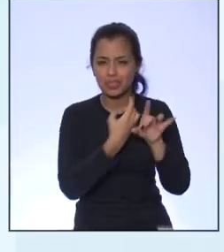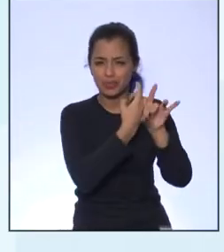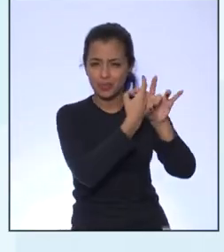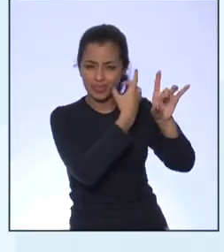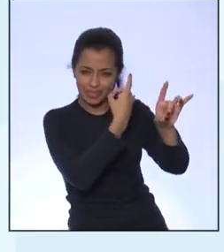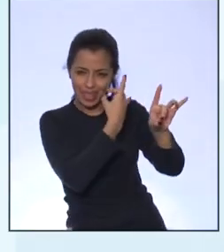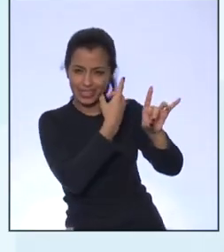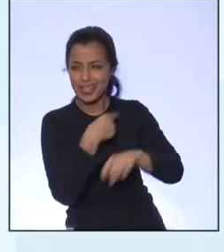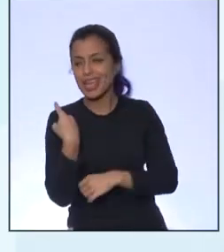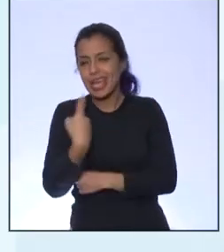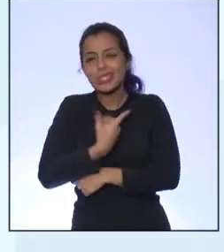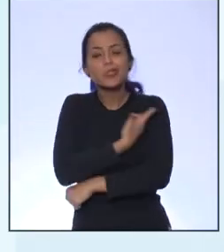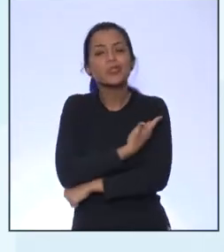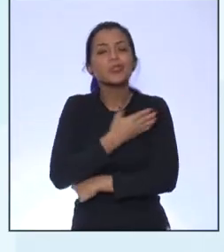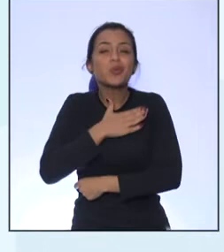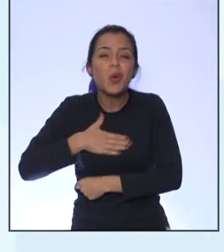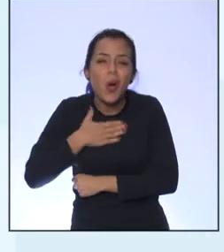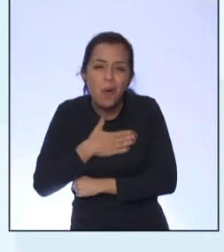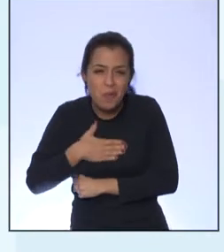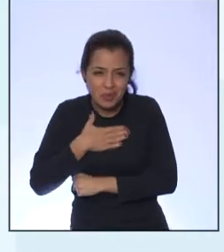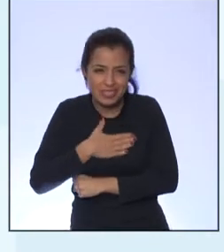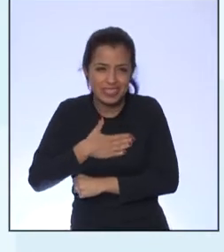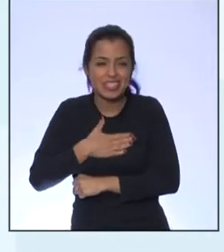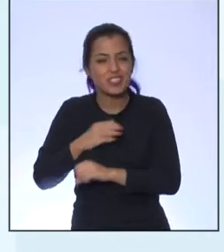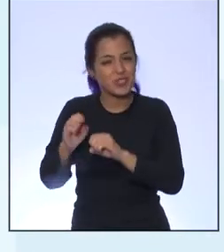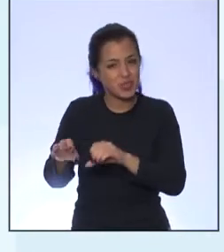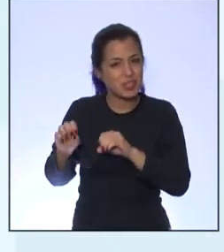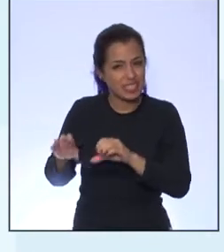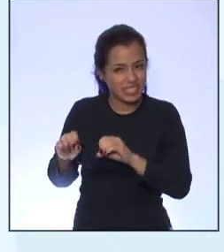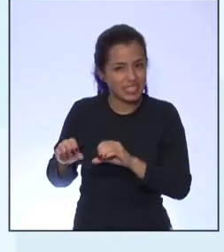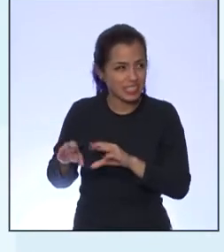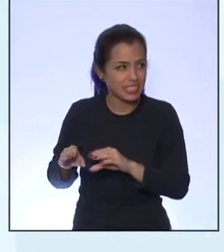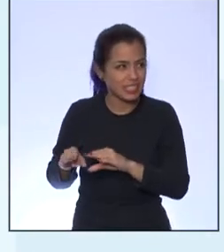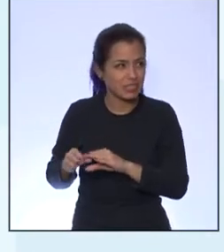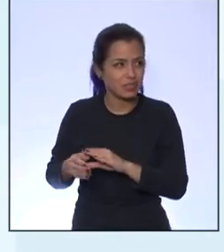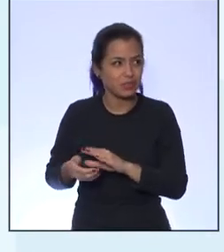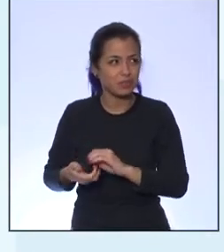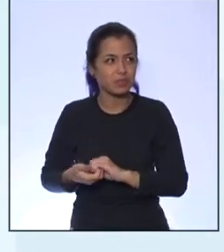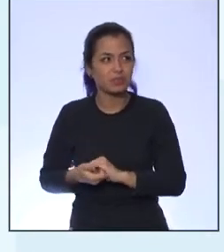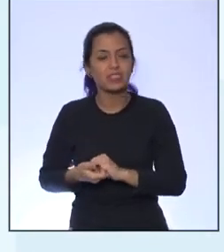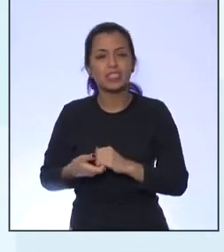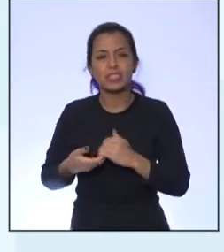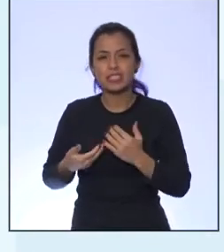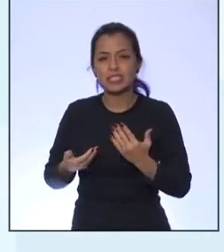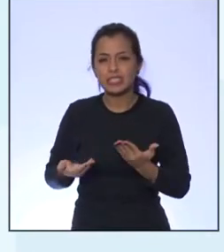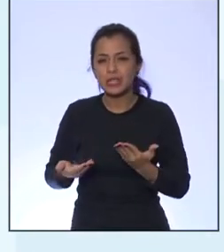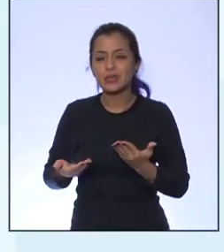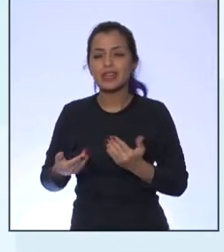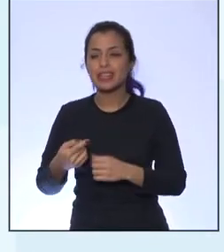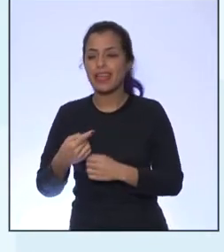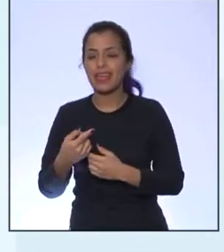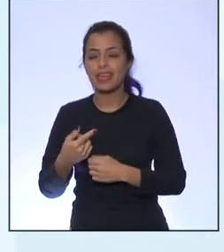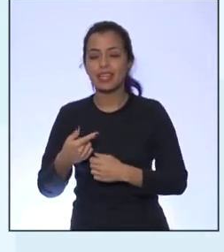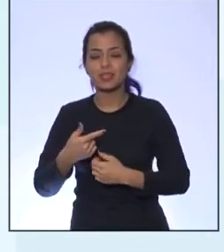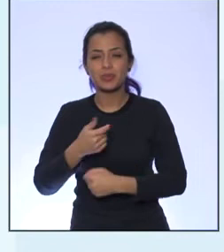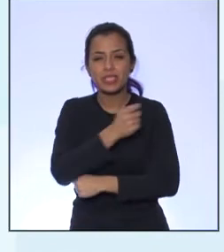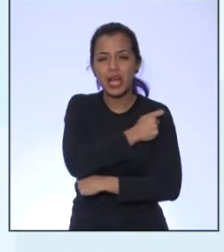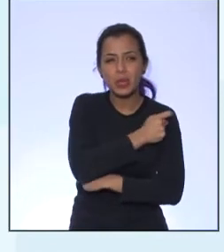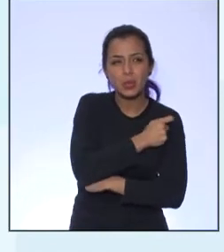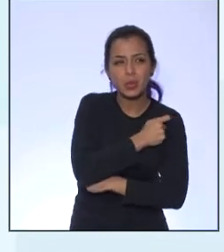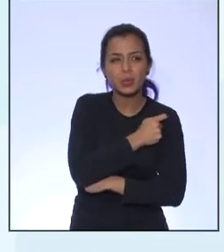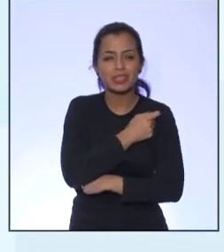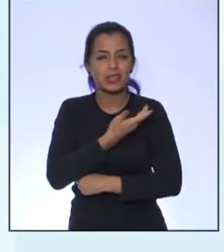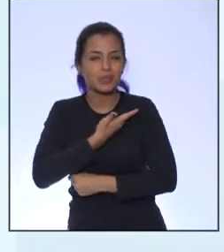a gente gosta de educação, a gente gosta muito de gente, eu adorava as minhas aulas, porque eu gostava de estar com meus alunos, com os